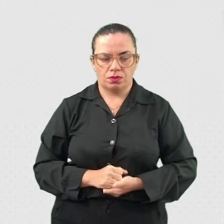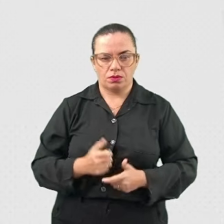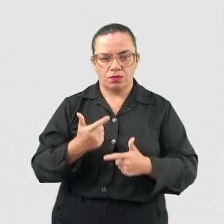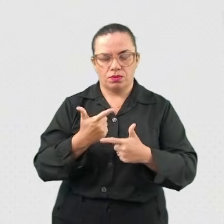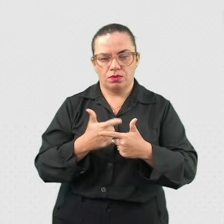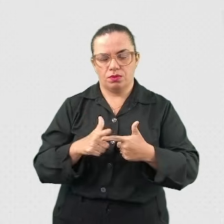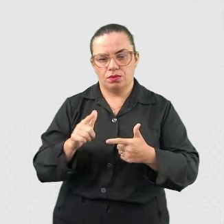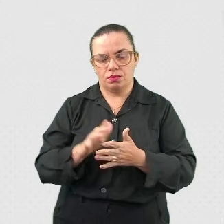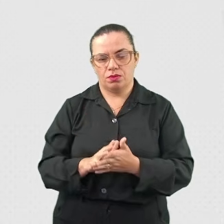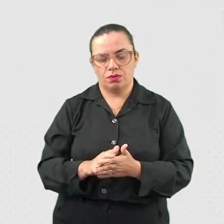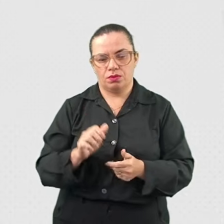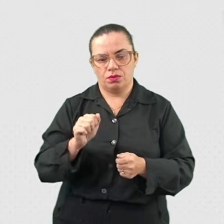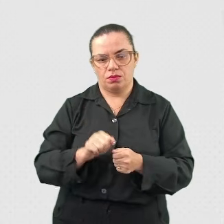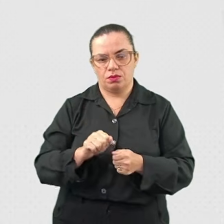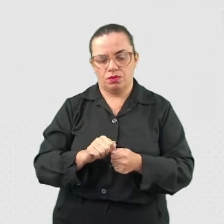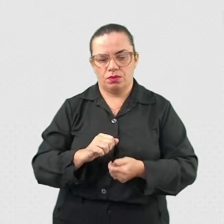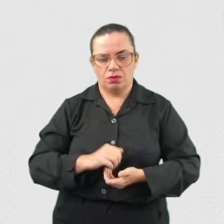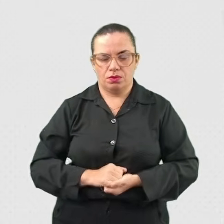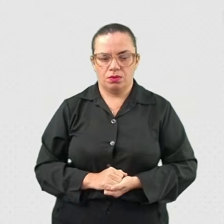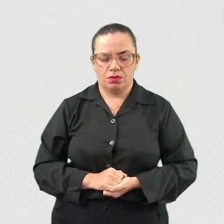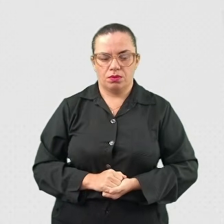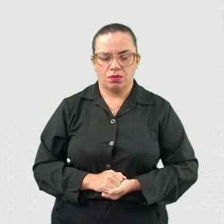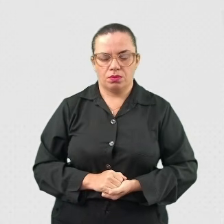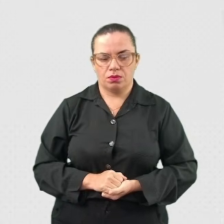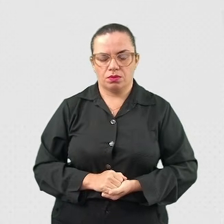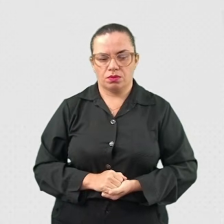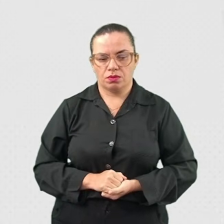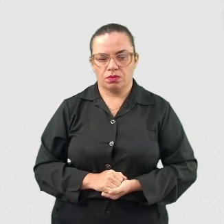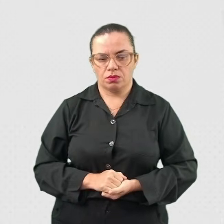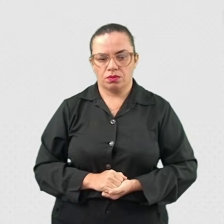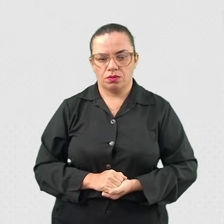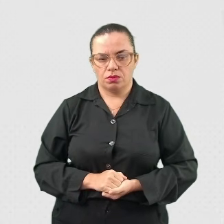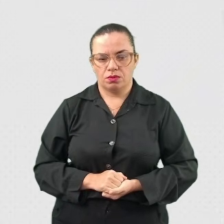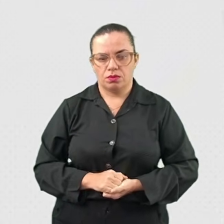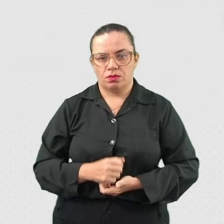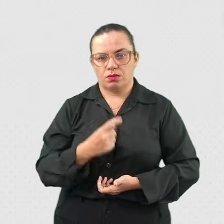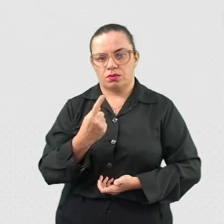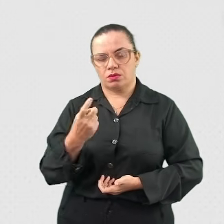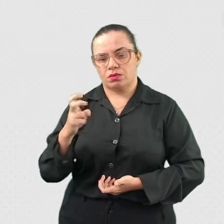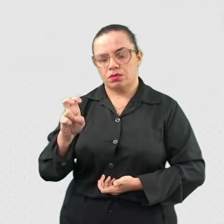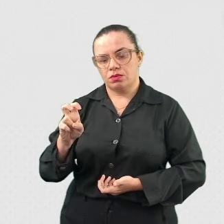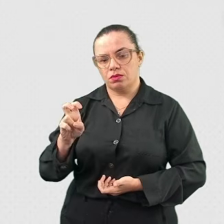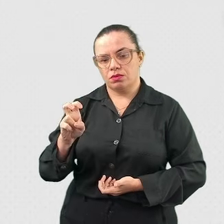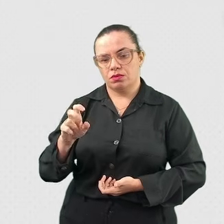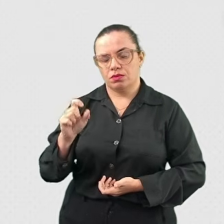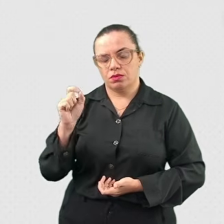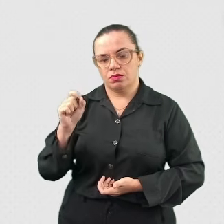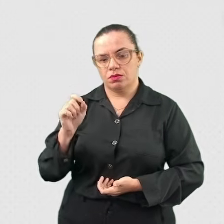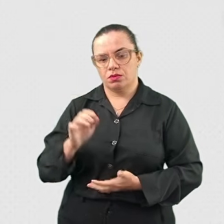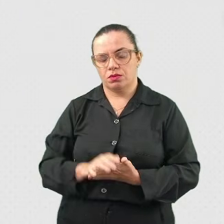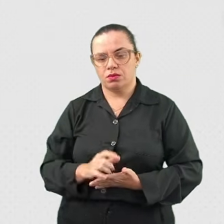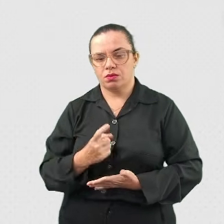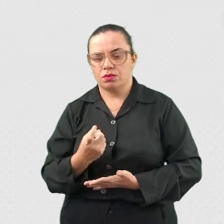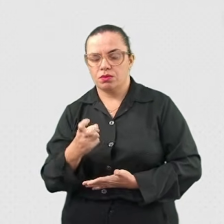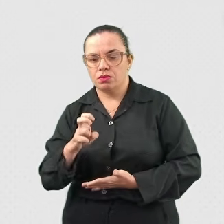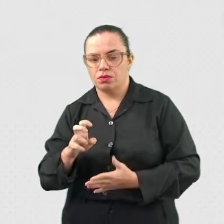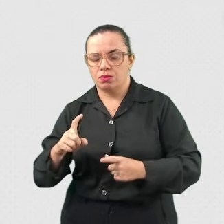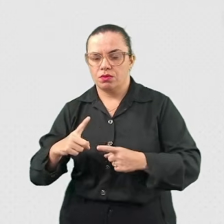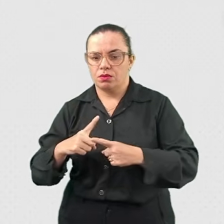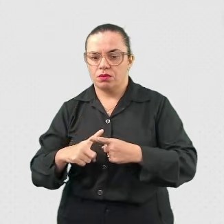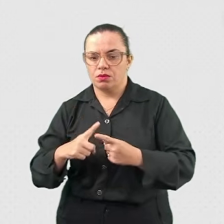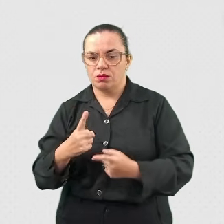aqui. Teremos 1 sobre 6, fica 15, né? Então, 15 vezes 10 graus,